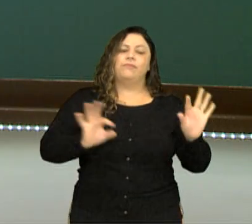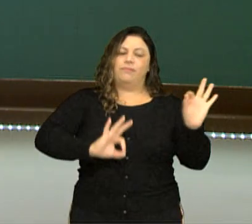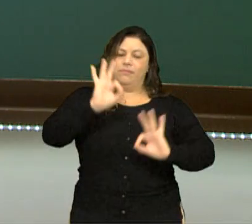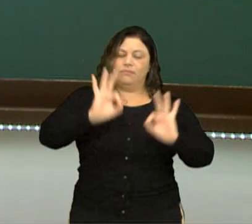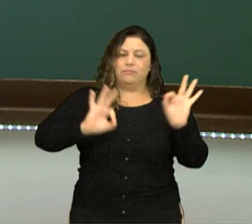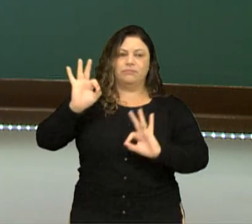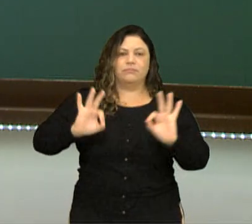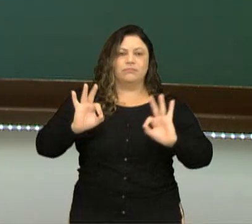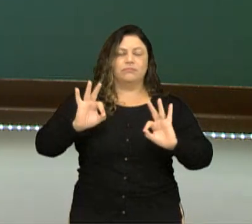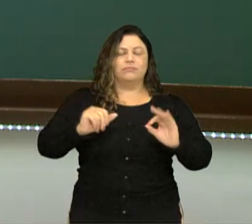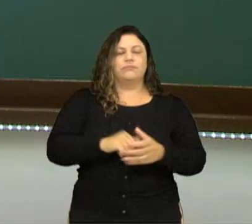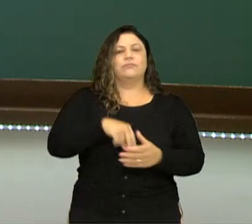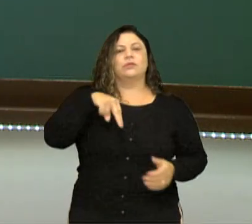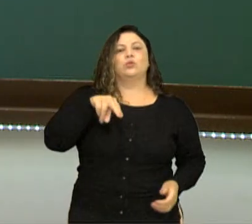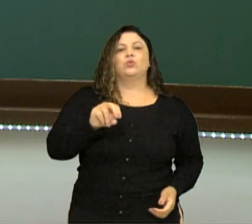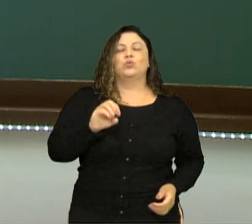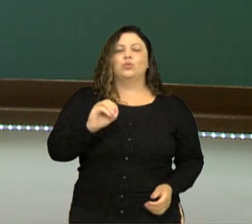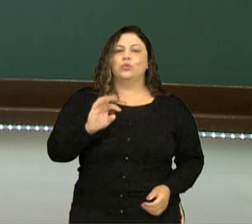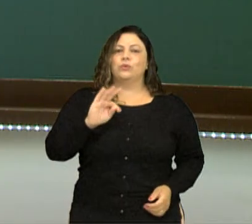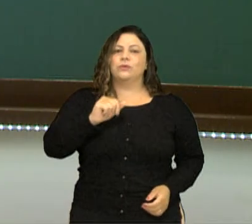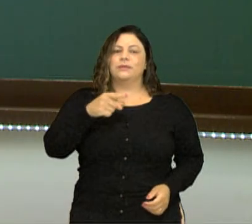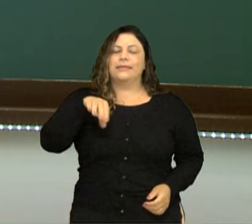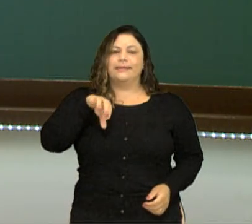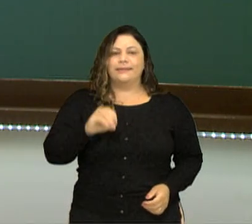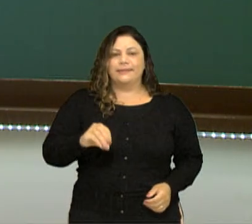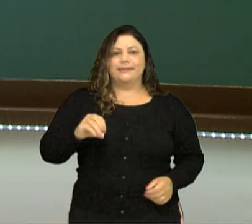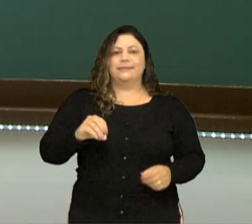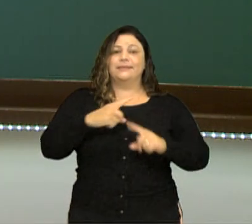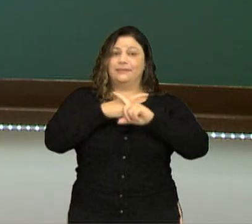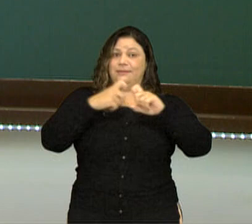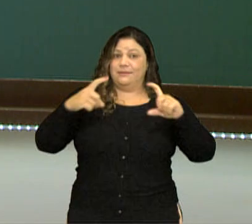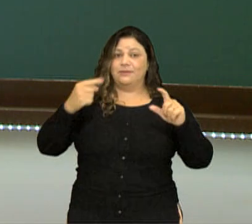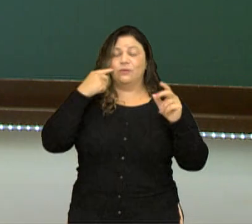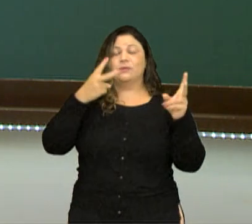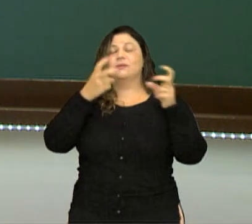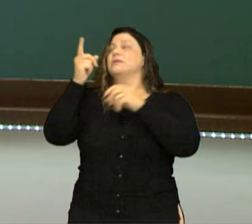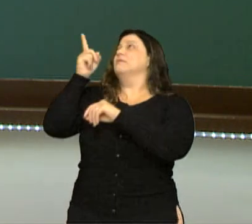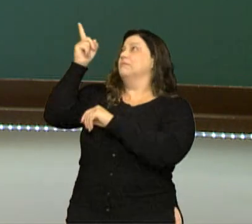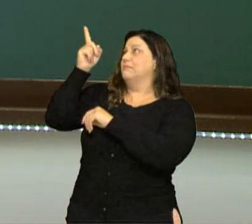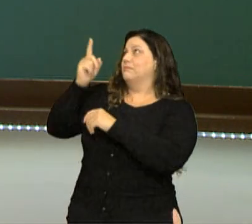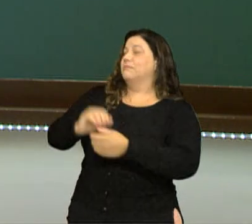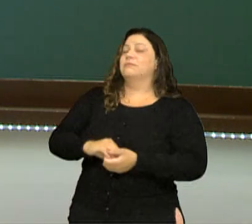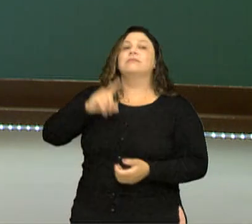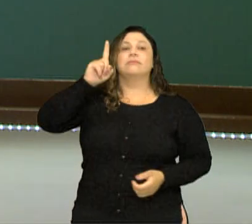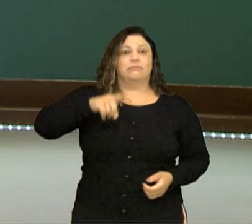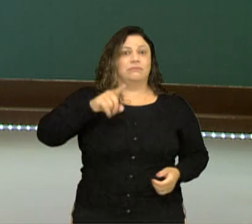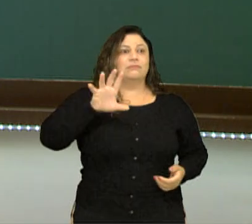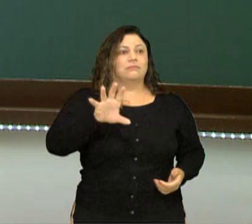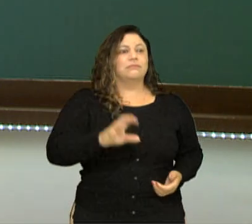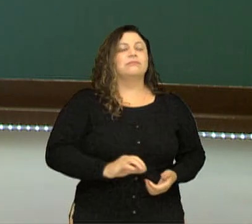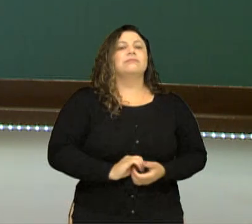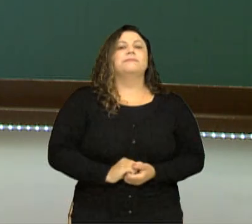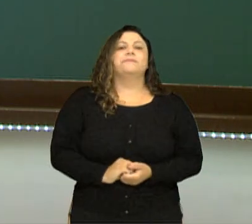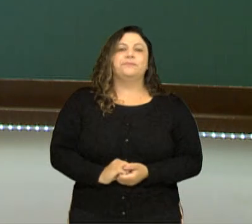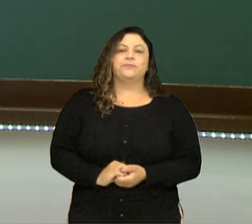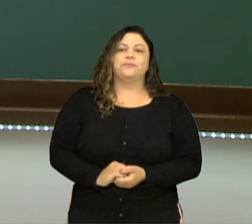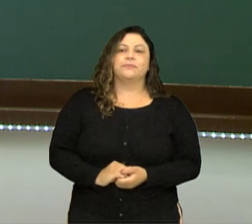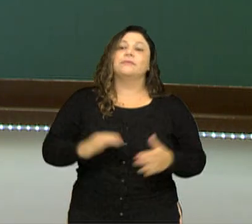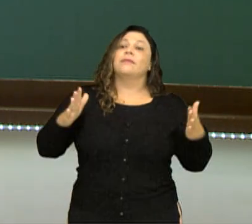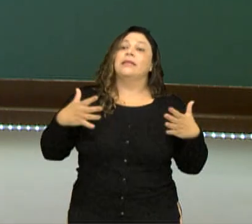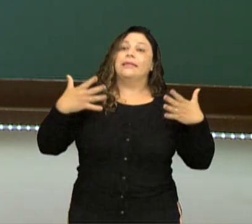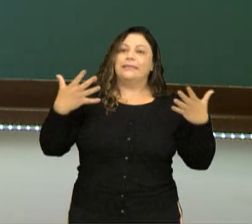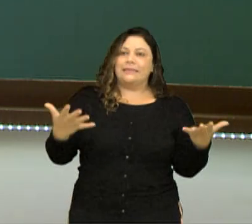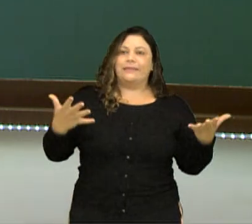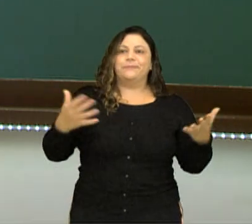em notação científica. 3 vezes 10 na oitava metros por segundo. É assim que nós vamos trabalhar. É claro que,